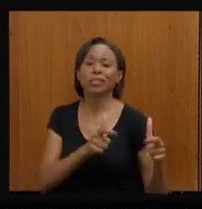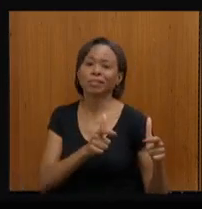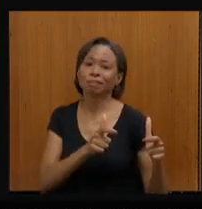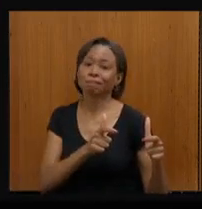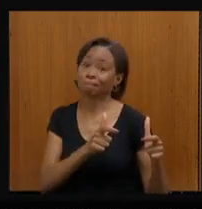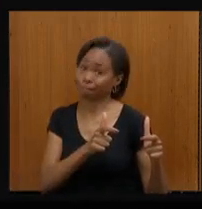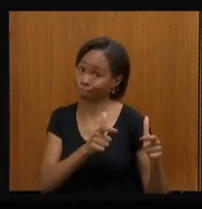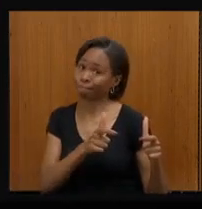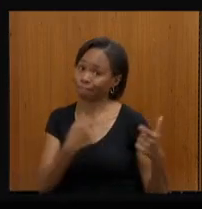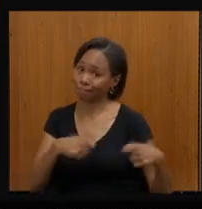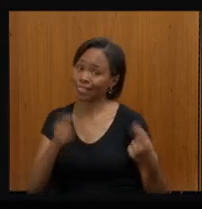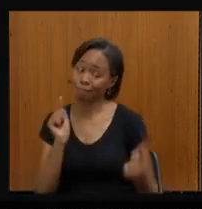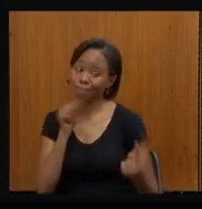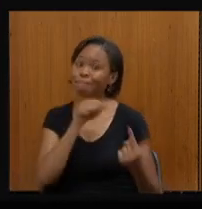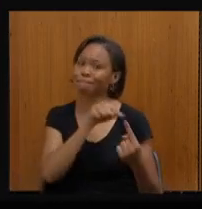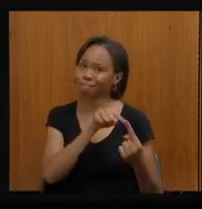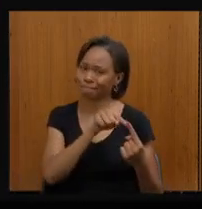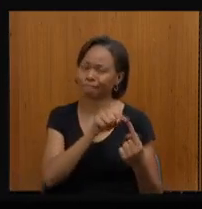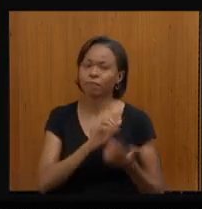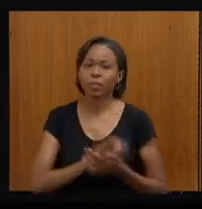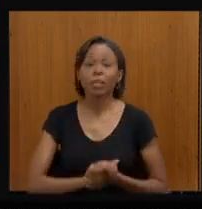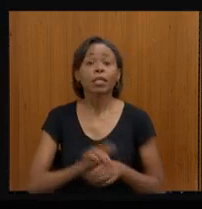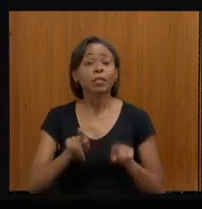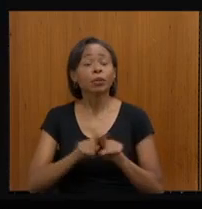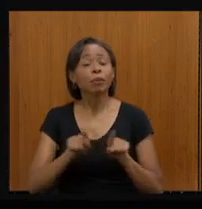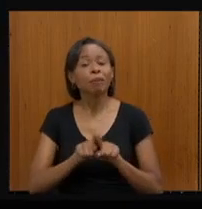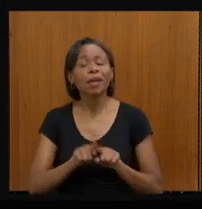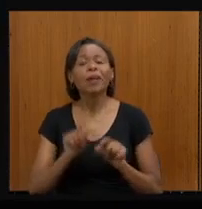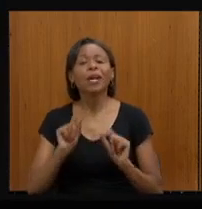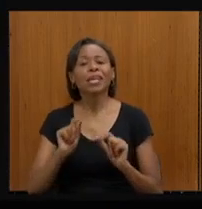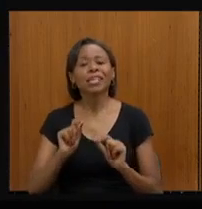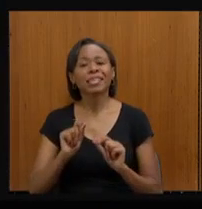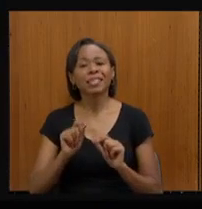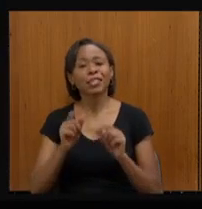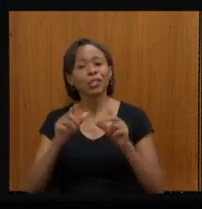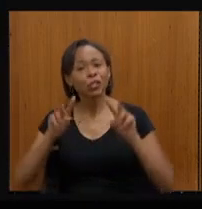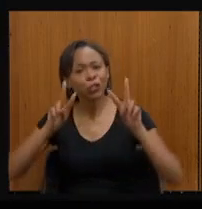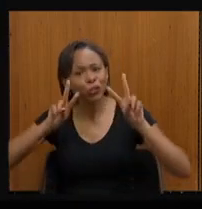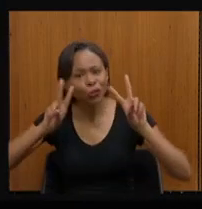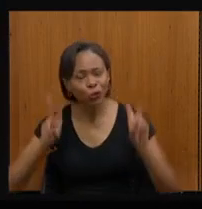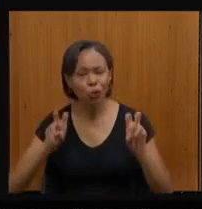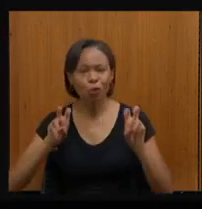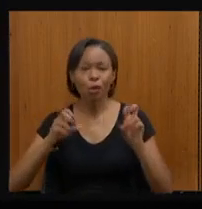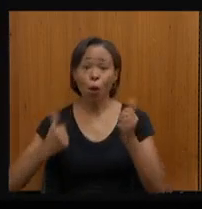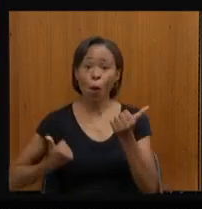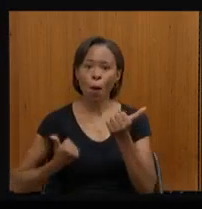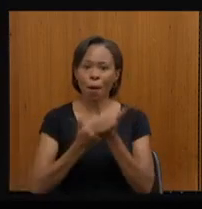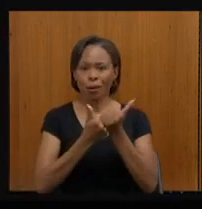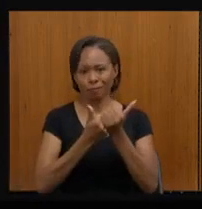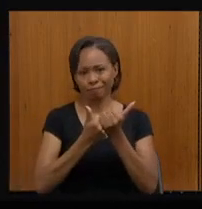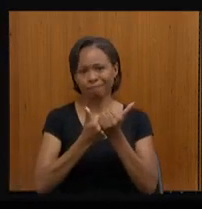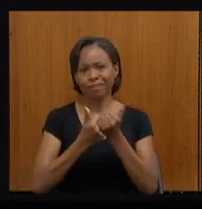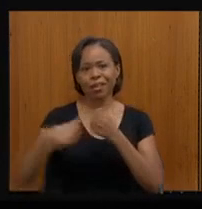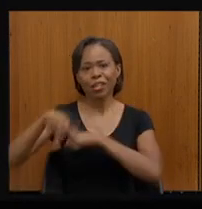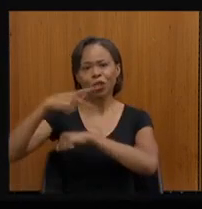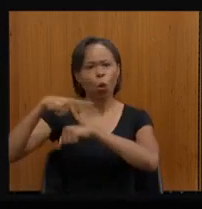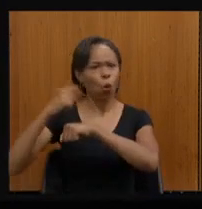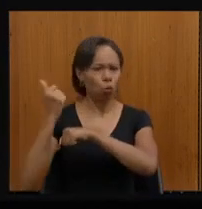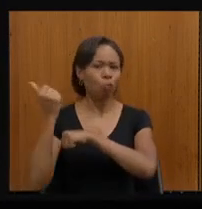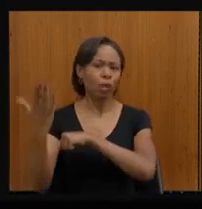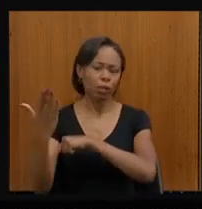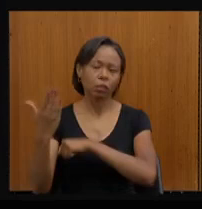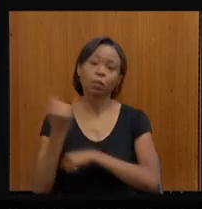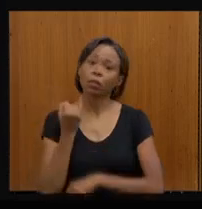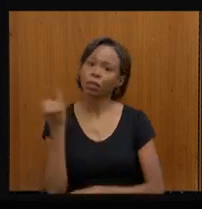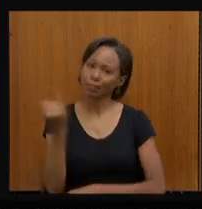outra também foi consultado pelos pares branco é a parte da cooperação internacional isso é importantíssimo é assim